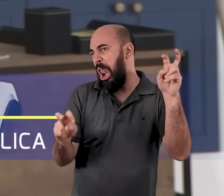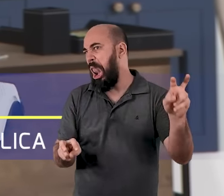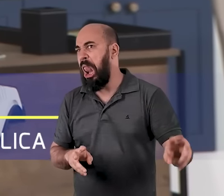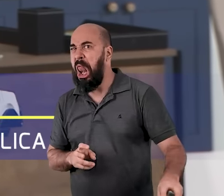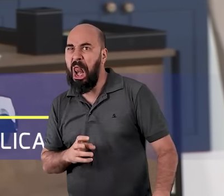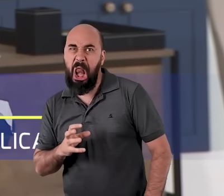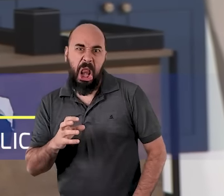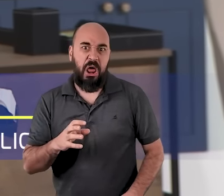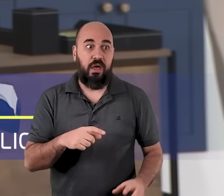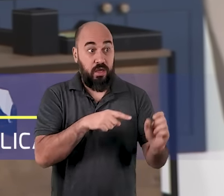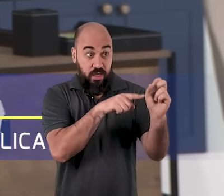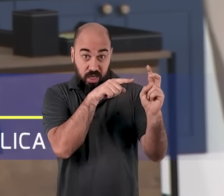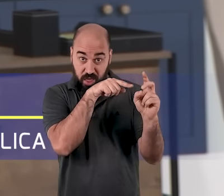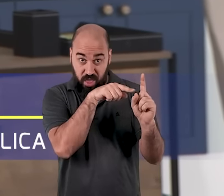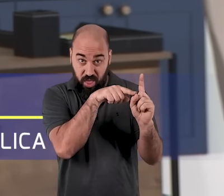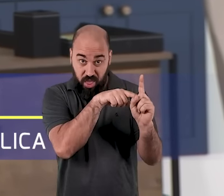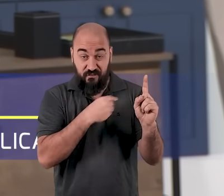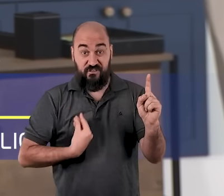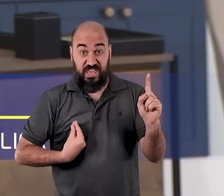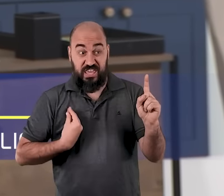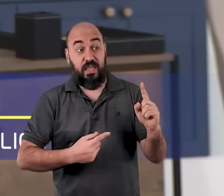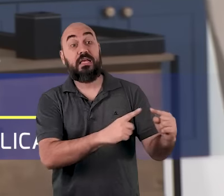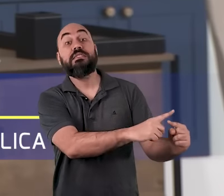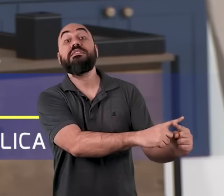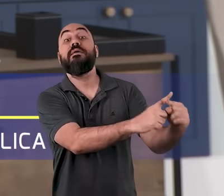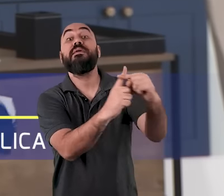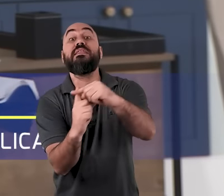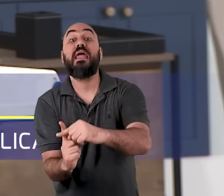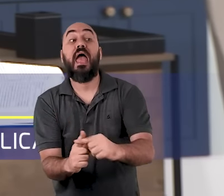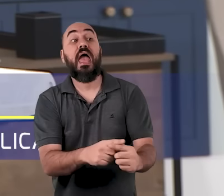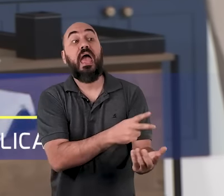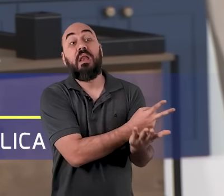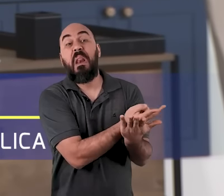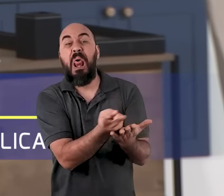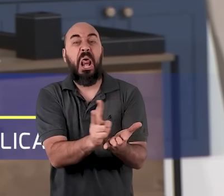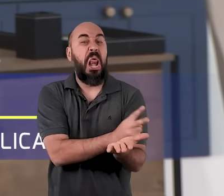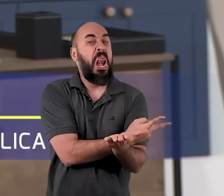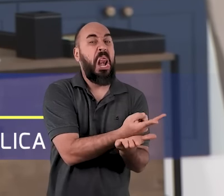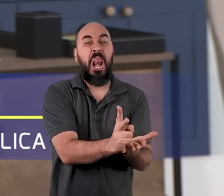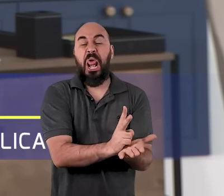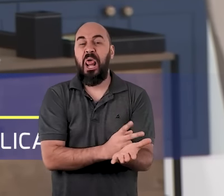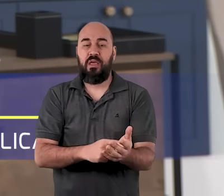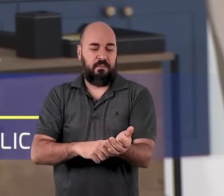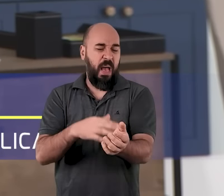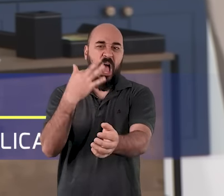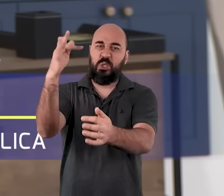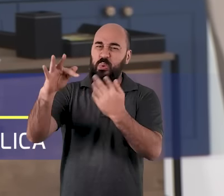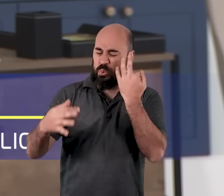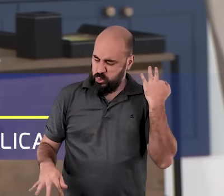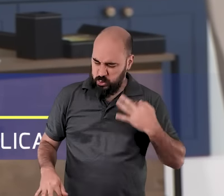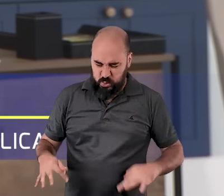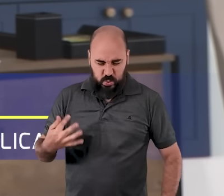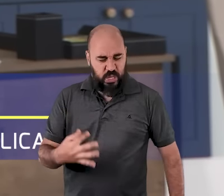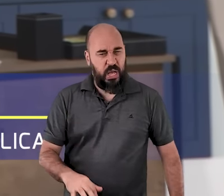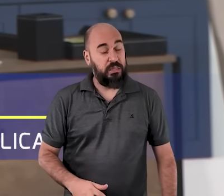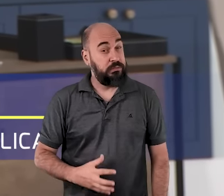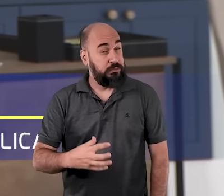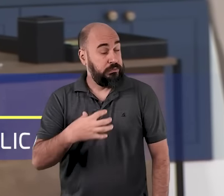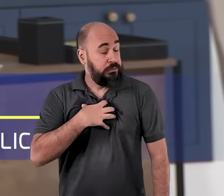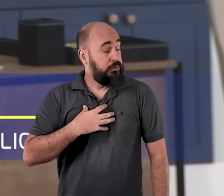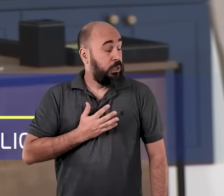no cemitério, clamando, se cortando, se machucando, uma situação terrível,